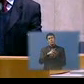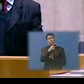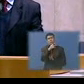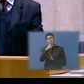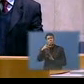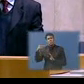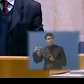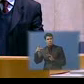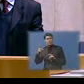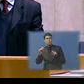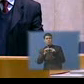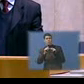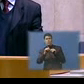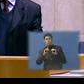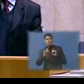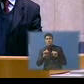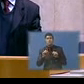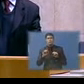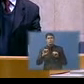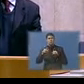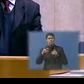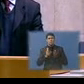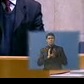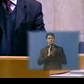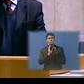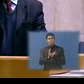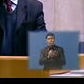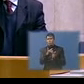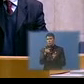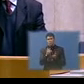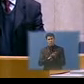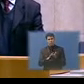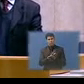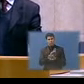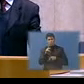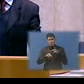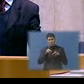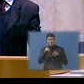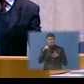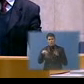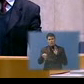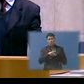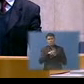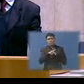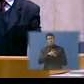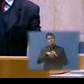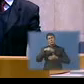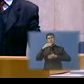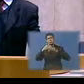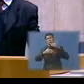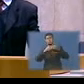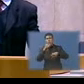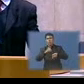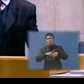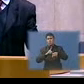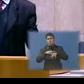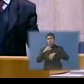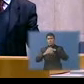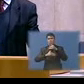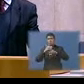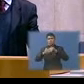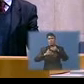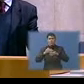início não existirá investimento público. Ele será remunerado ao longo do tempo da concessão.